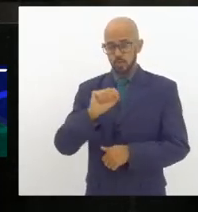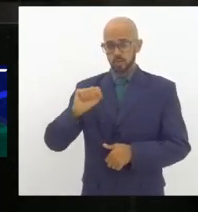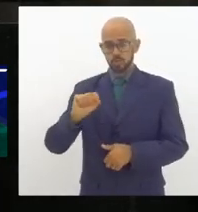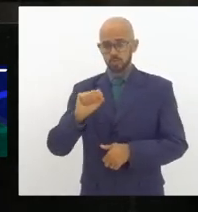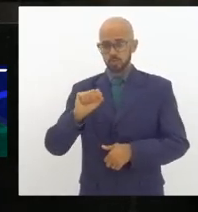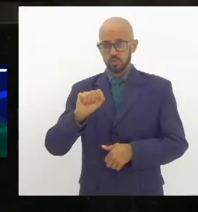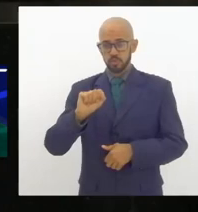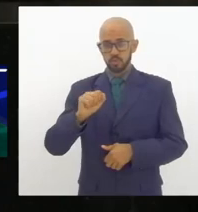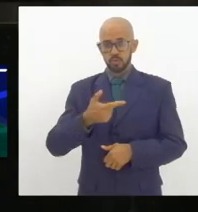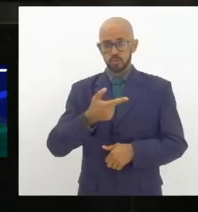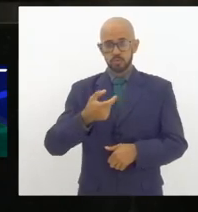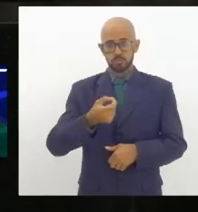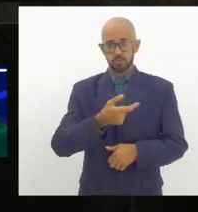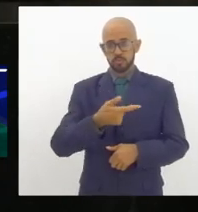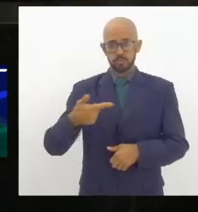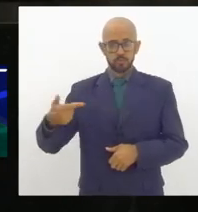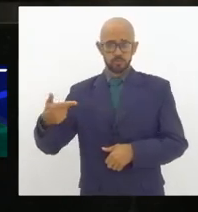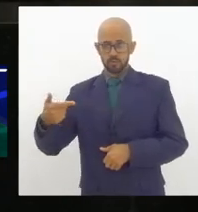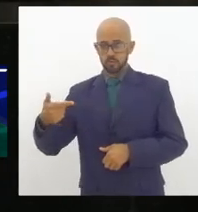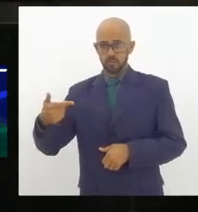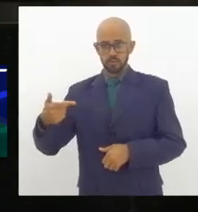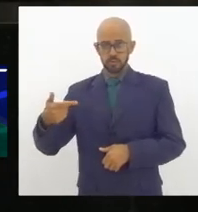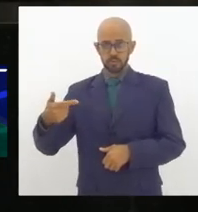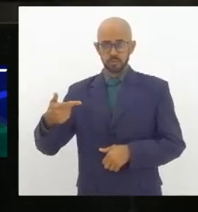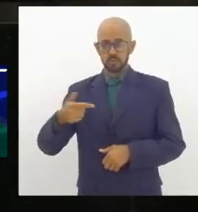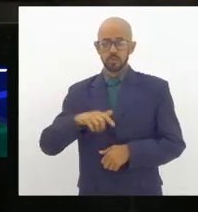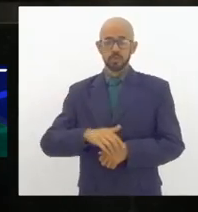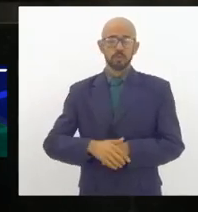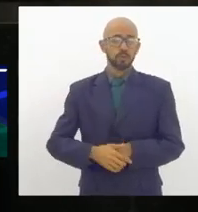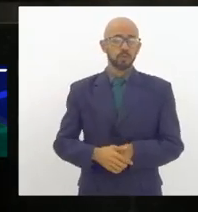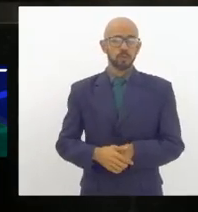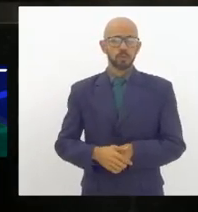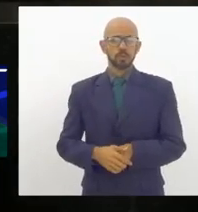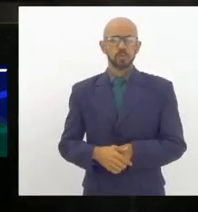de 2022